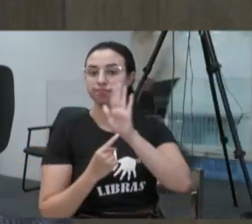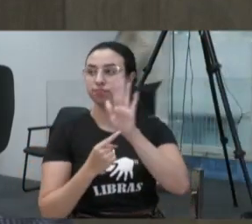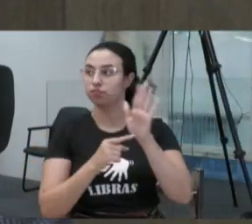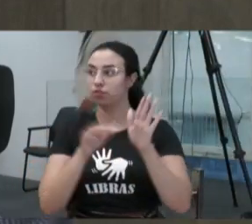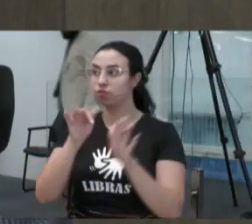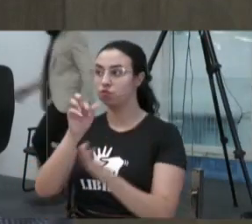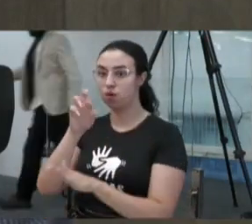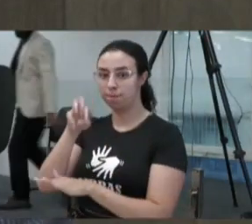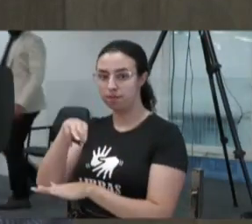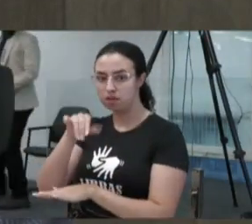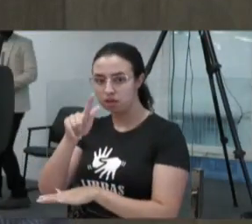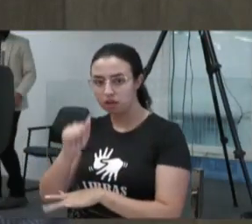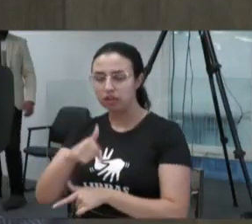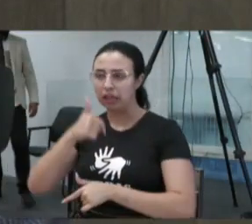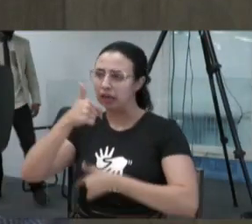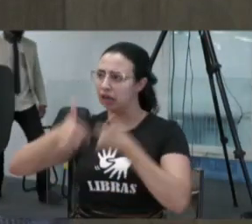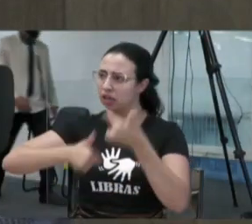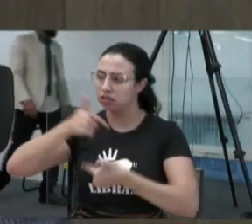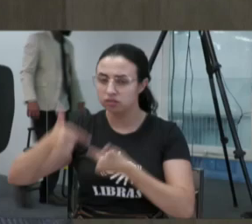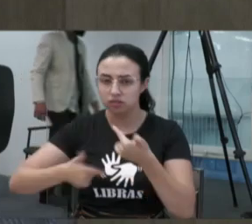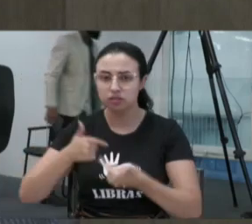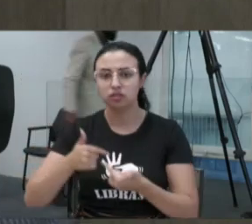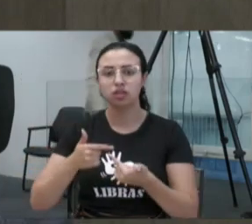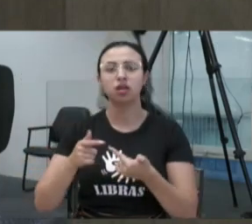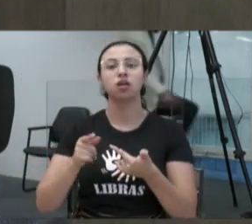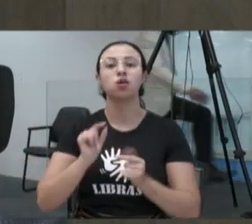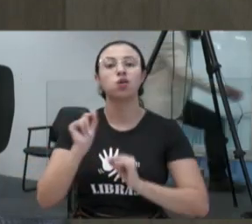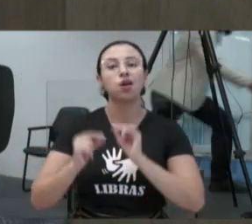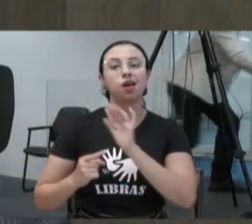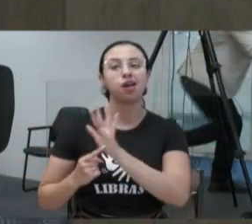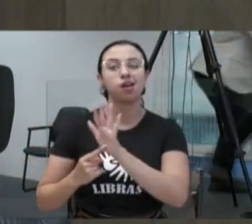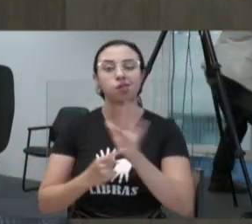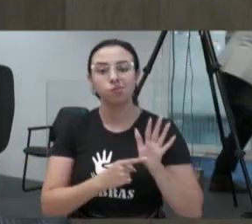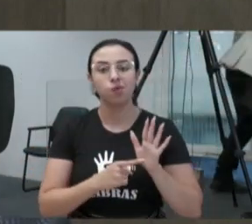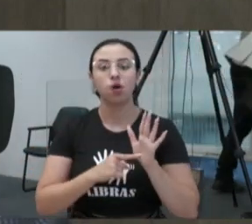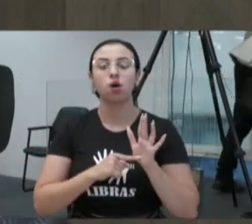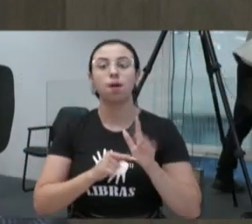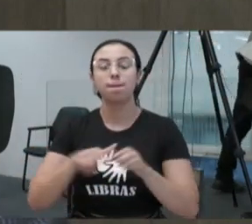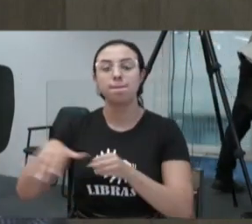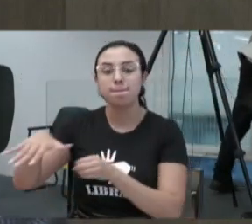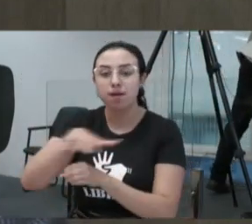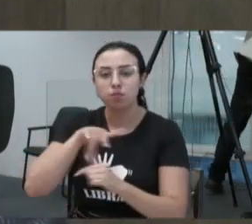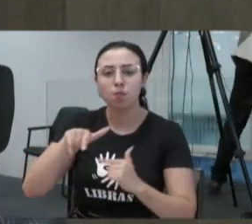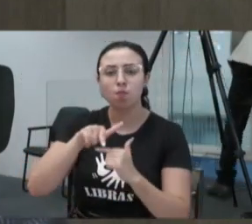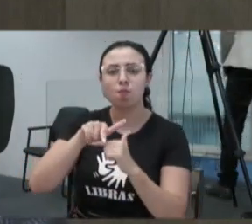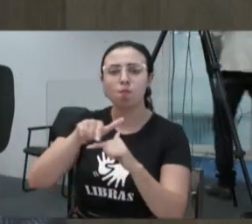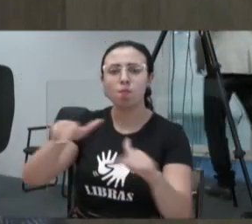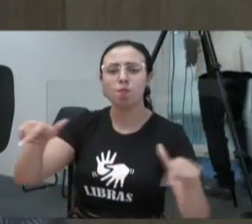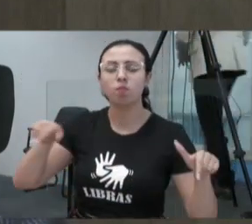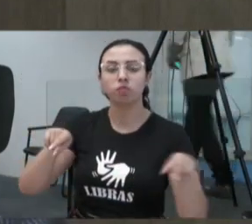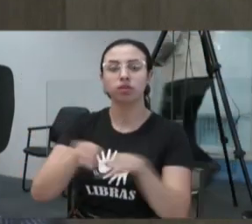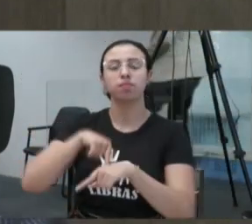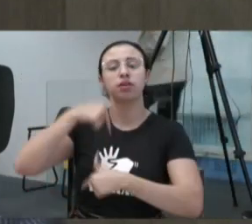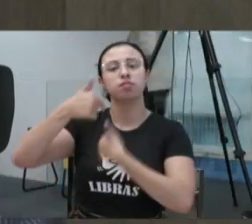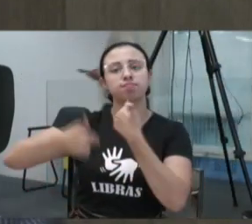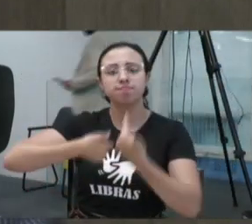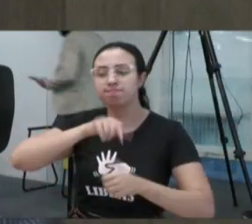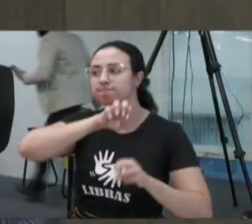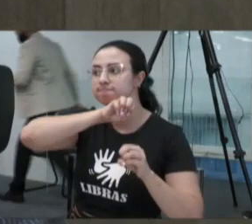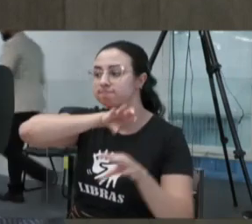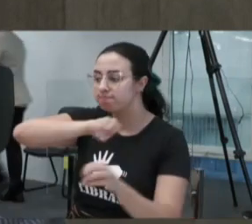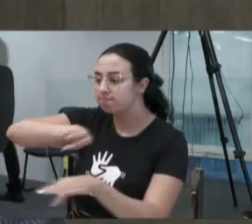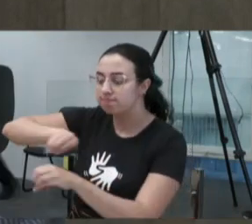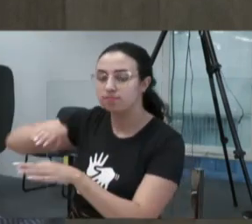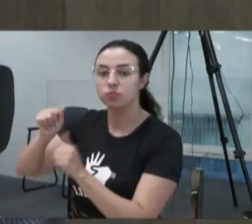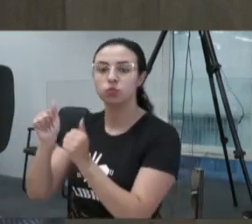ali, parceiro, trabalhador, da limpeza que foi feita no bairro e do trabalho educativo que o Formiga faz ali, junto com a